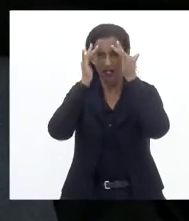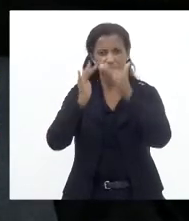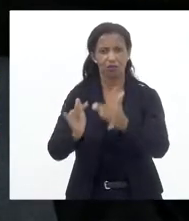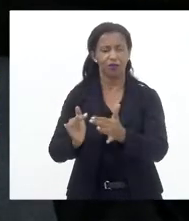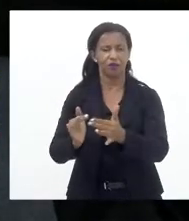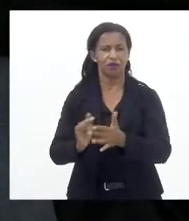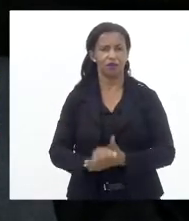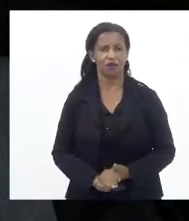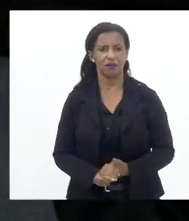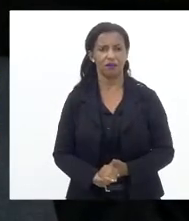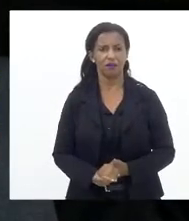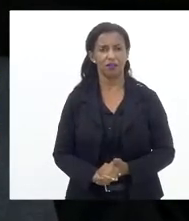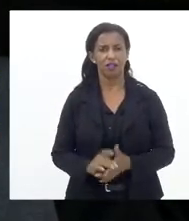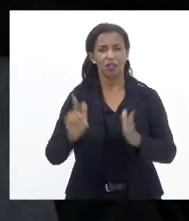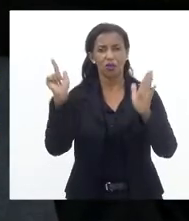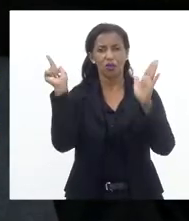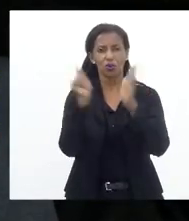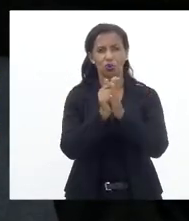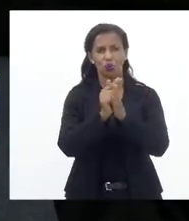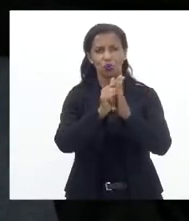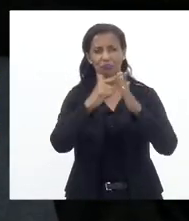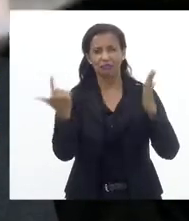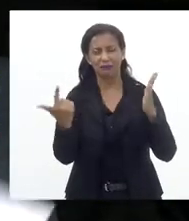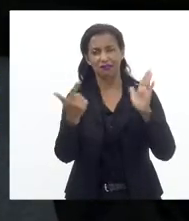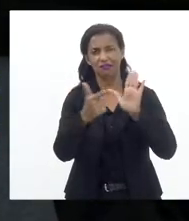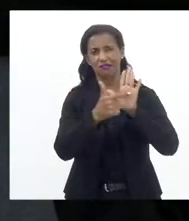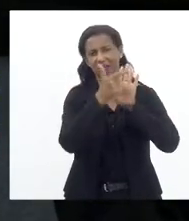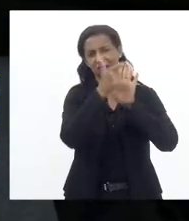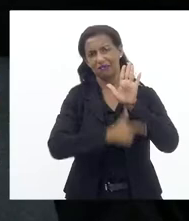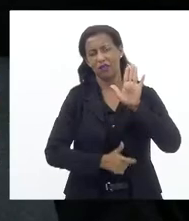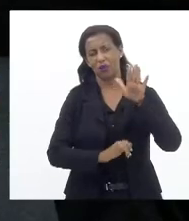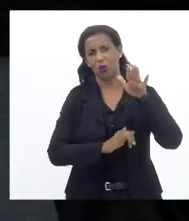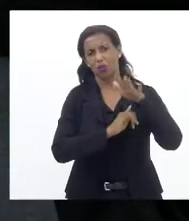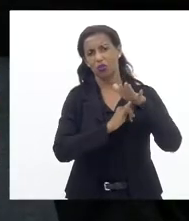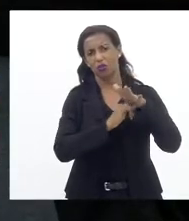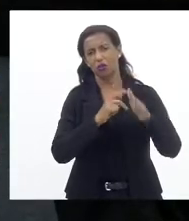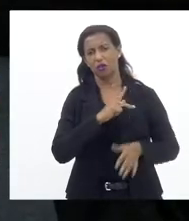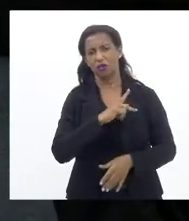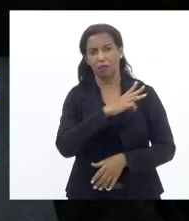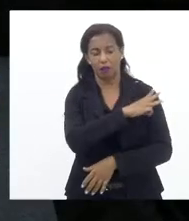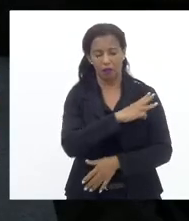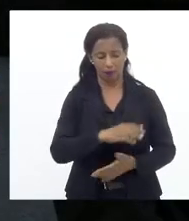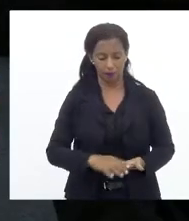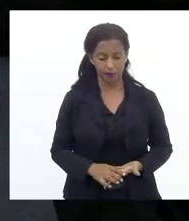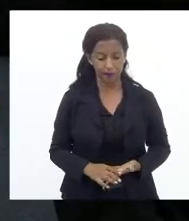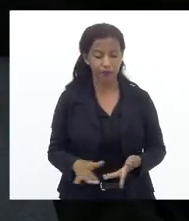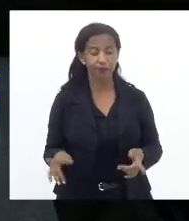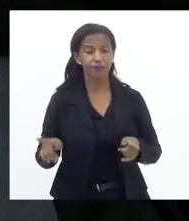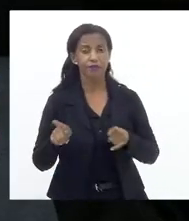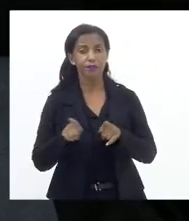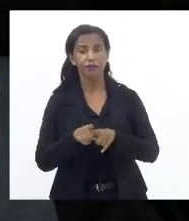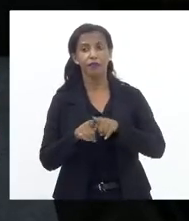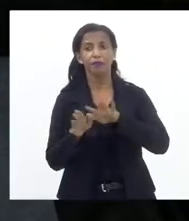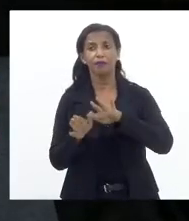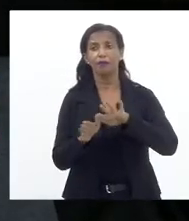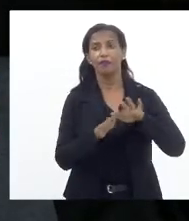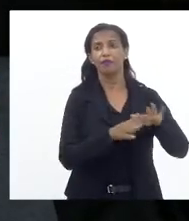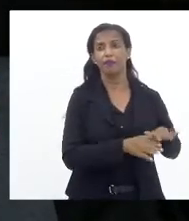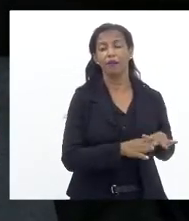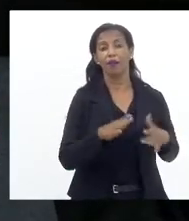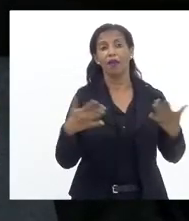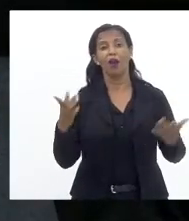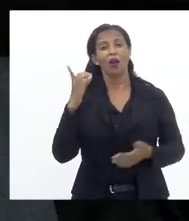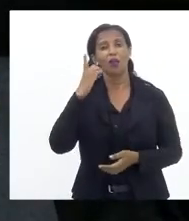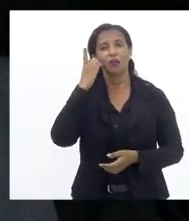respeito desse jornaleco aqui com a instituição Polícia Militar que quer fazer cor aqui também Presidente né